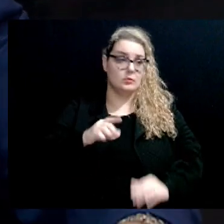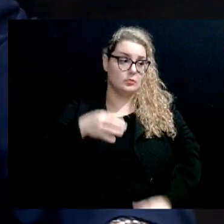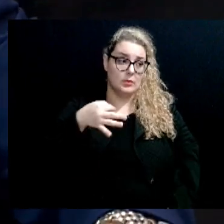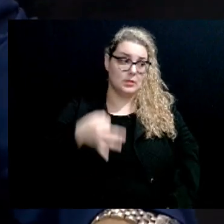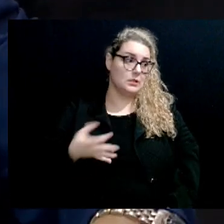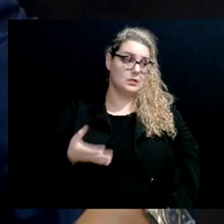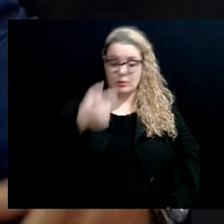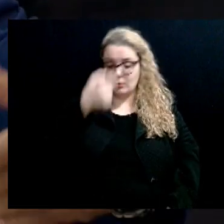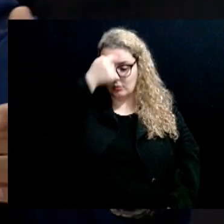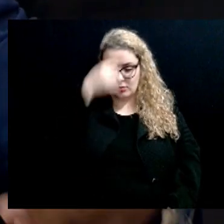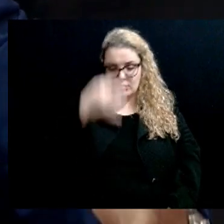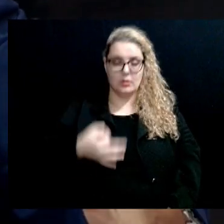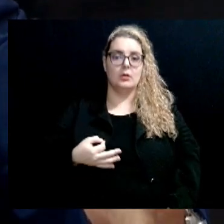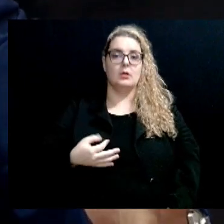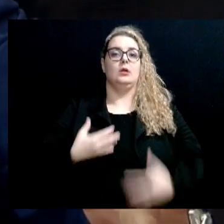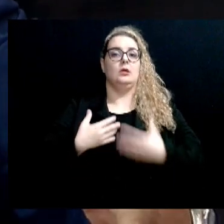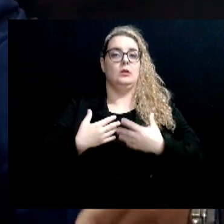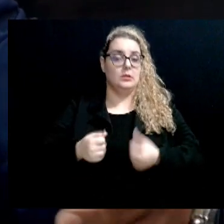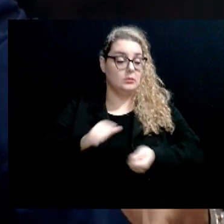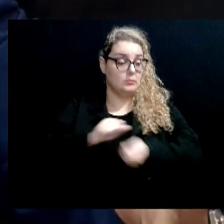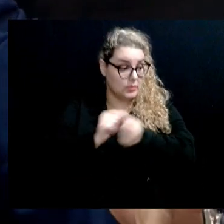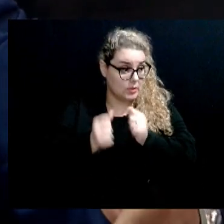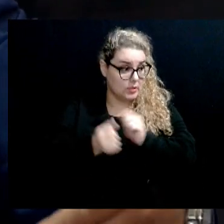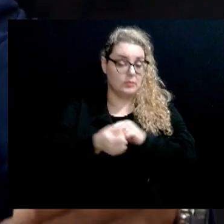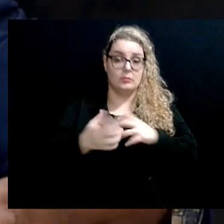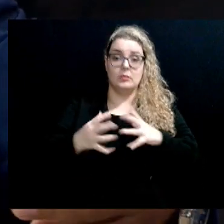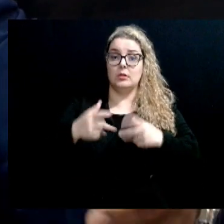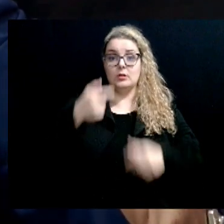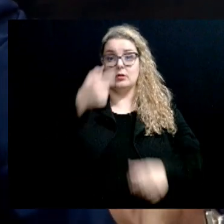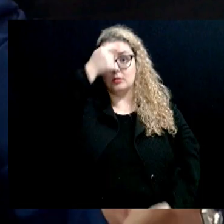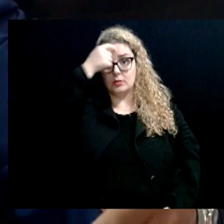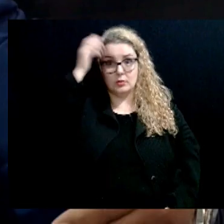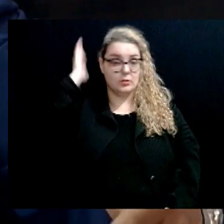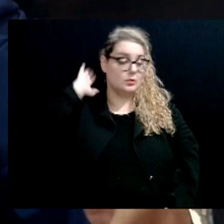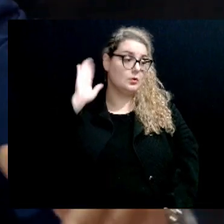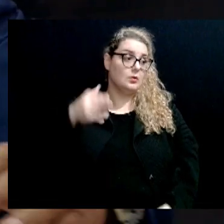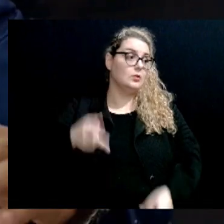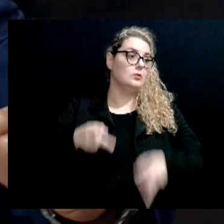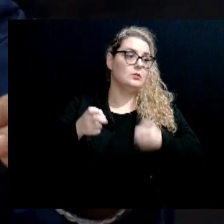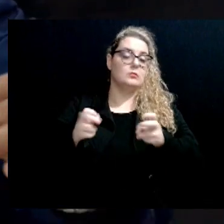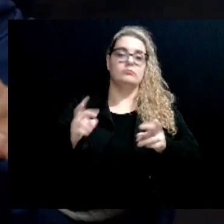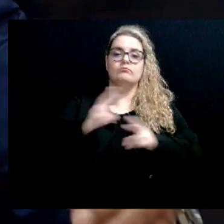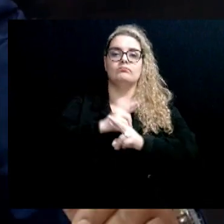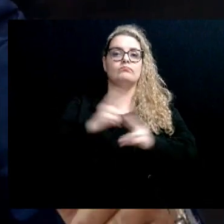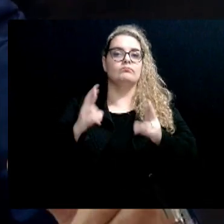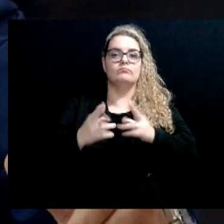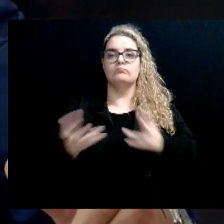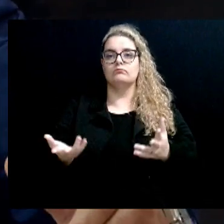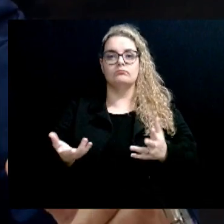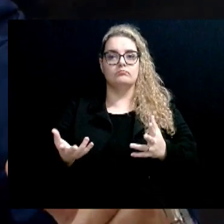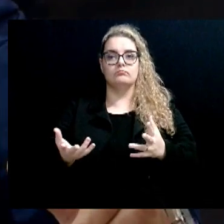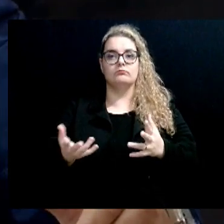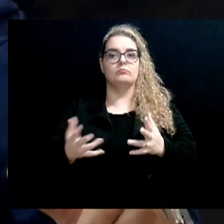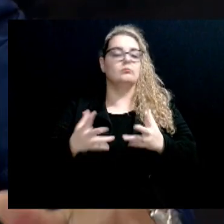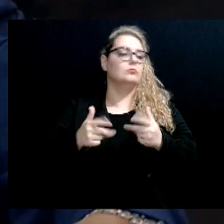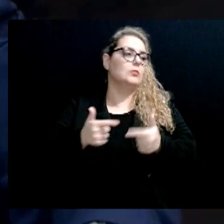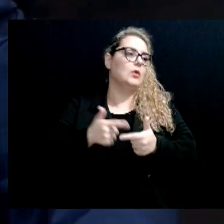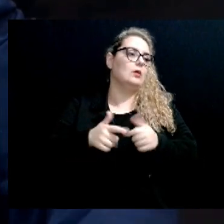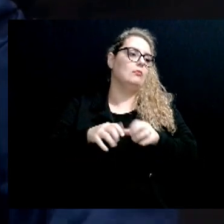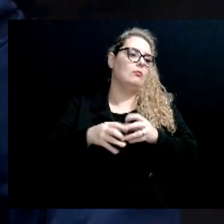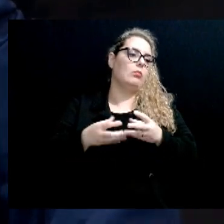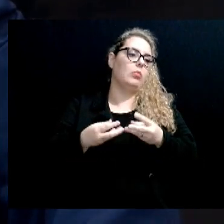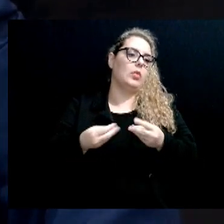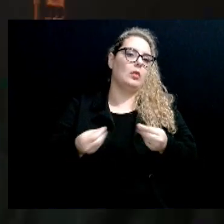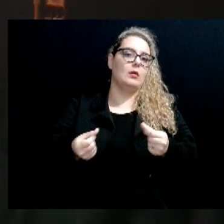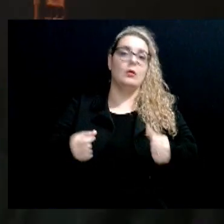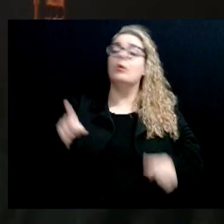se modela, e é tudo inconsciente. Quando ela vê, as relações já estão toda fragmentada. O medo